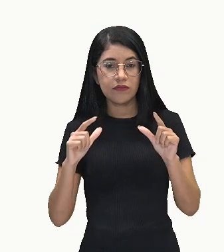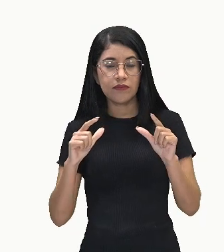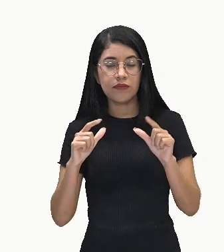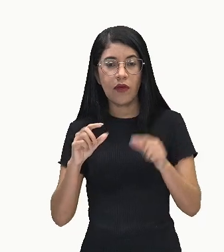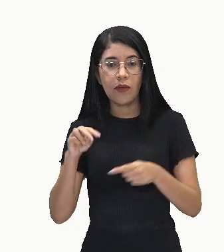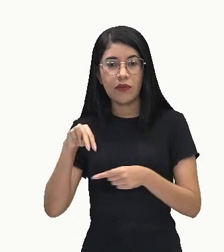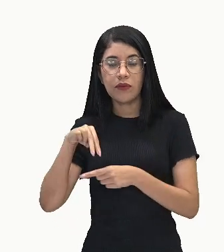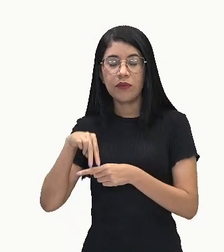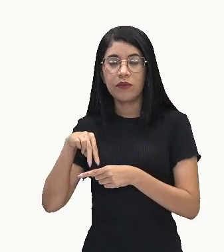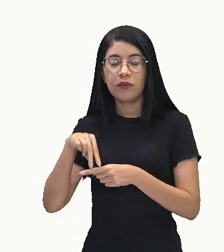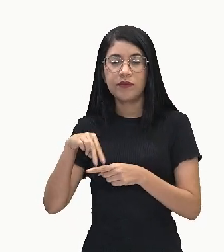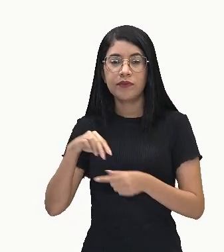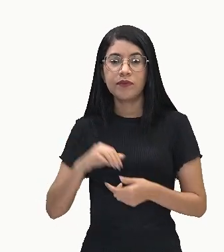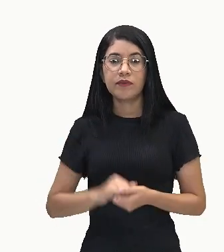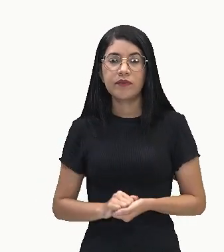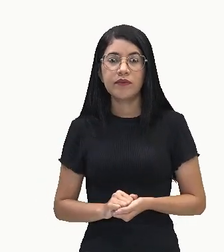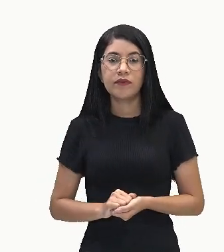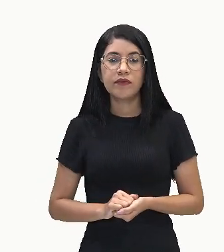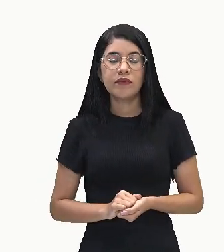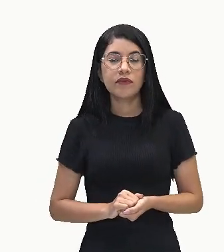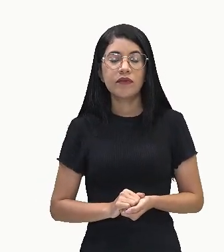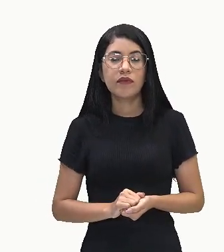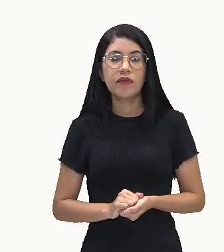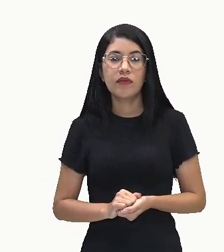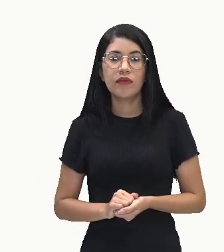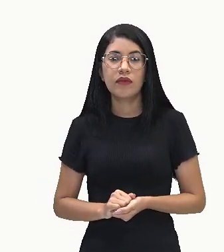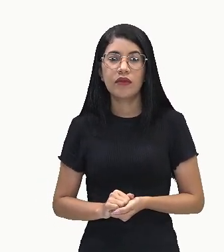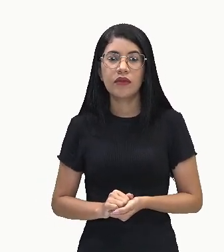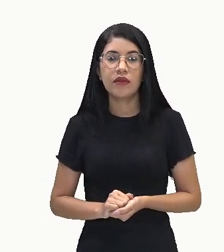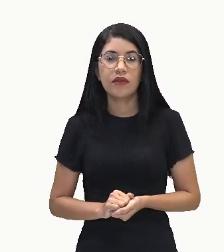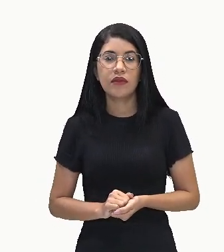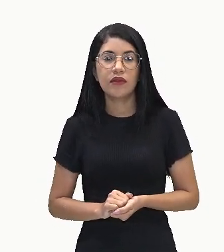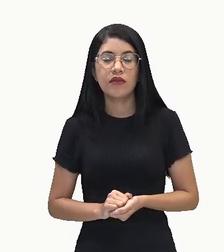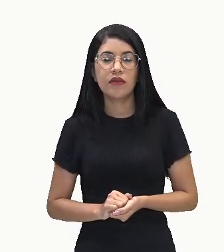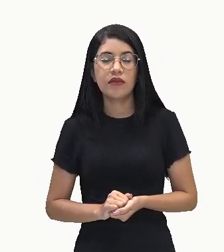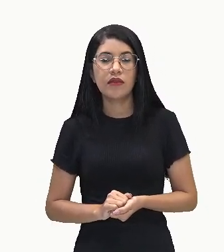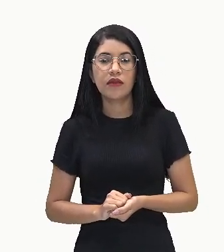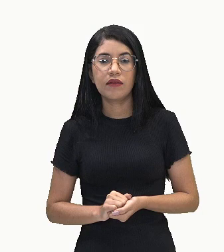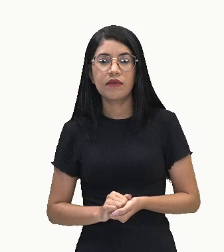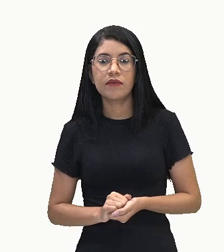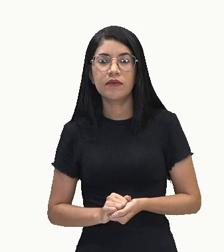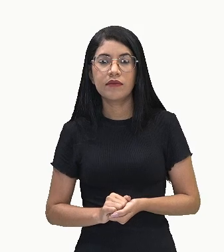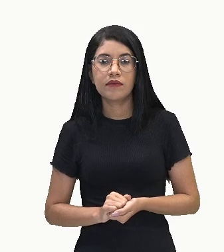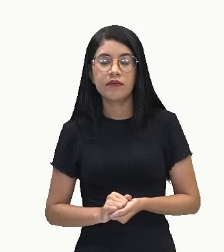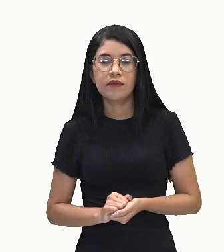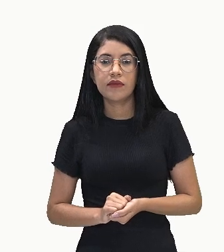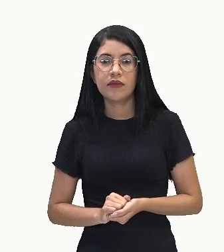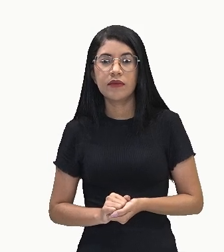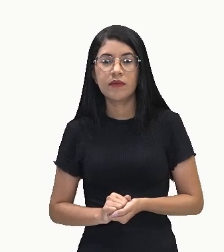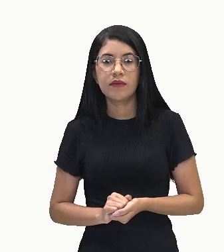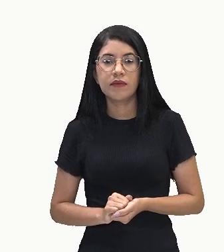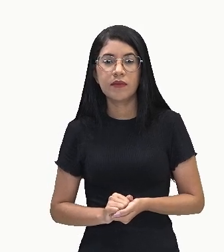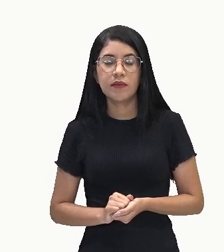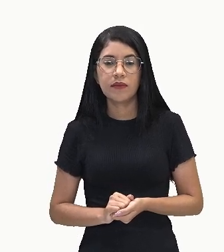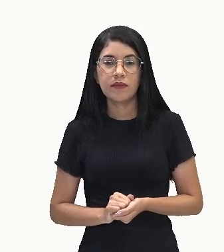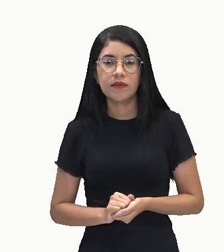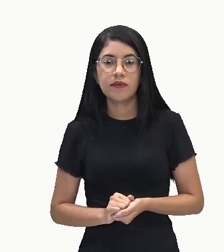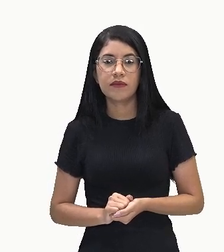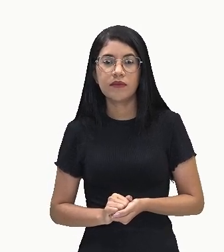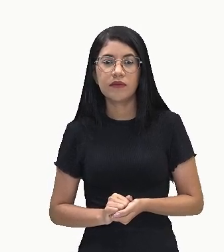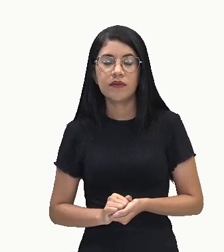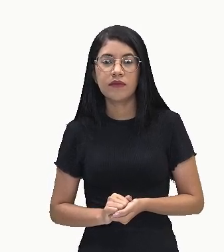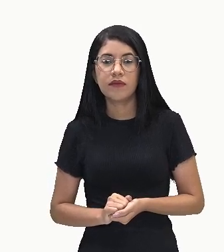fórmula, né? Delta igual B ao quadrado, 4 ao quadrado, menos 4 vezes A vezes C, 4 vezes 4 vezes 1.